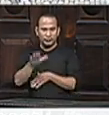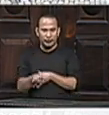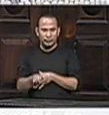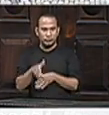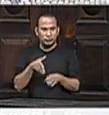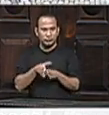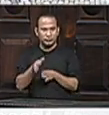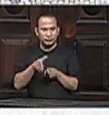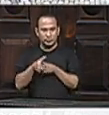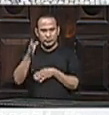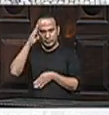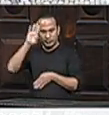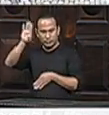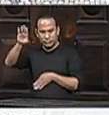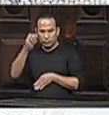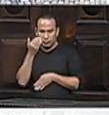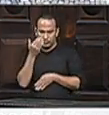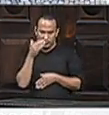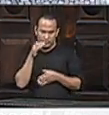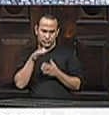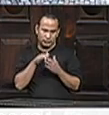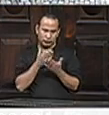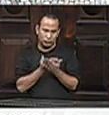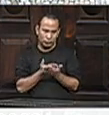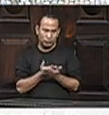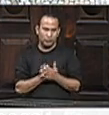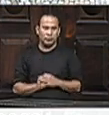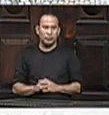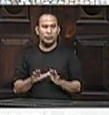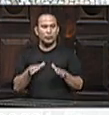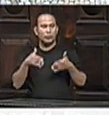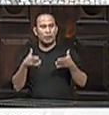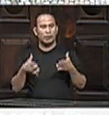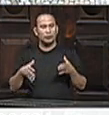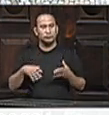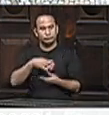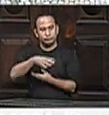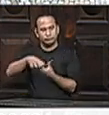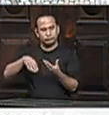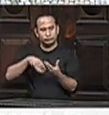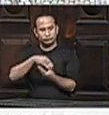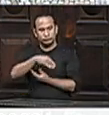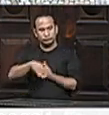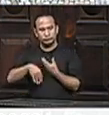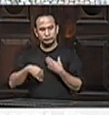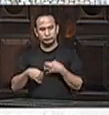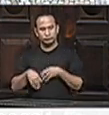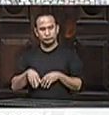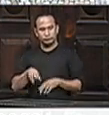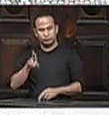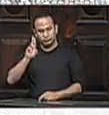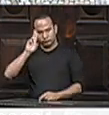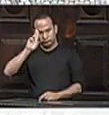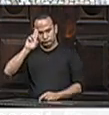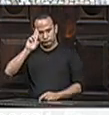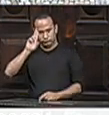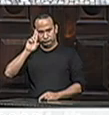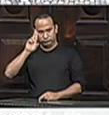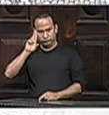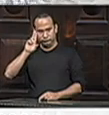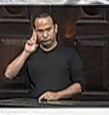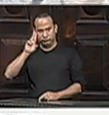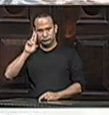inclusive, registrar hoje, deputada Marta Rocha, que está sendo reinstalado em Niterói, nesta